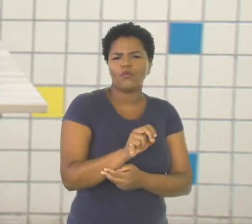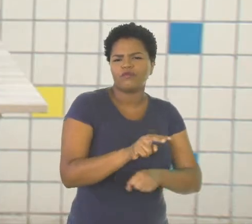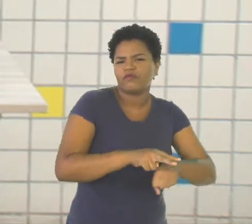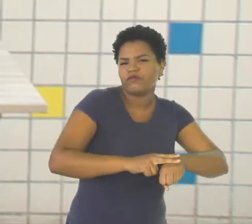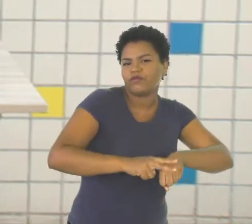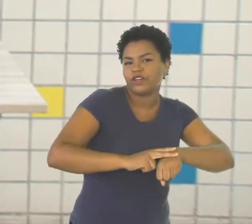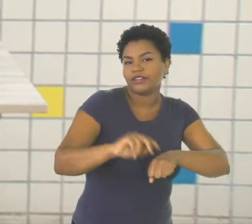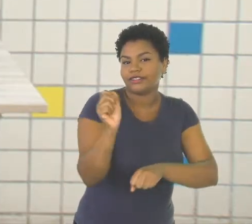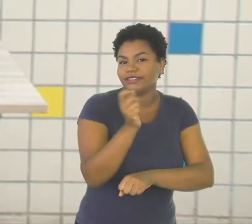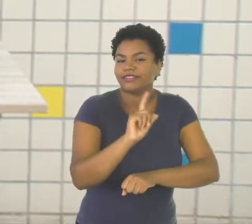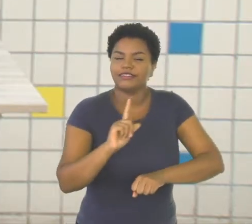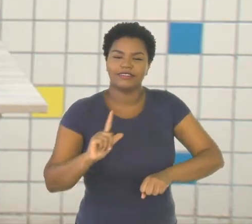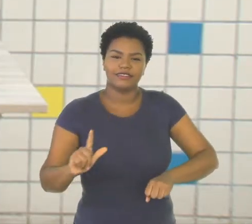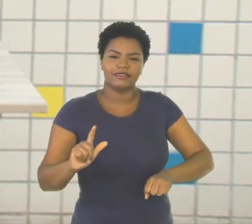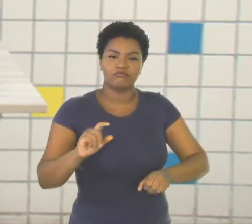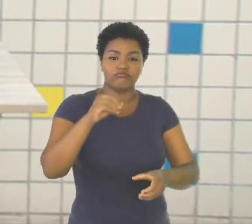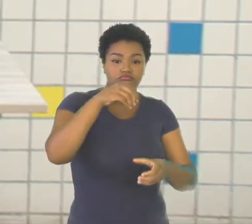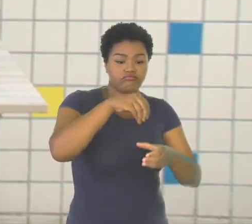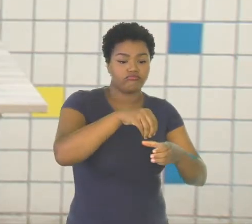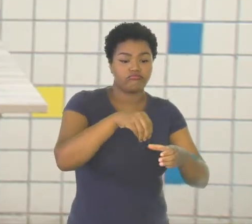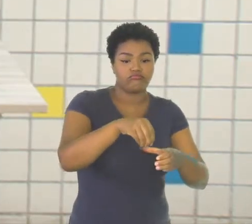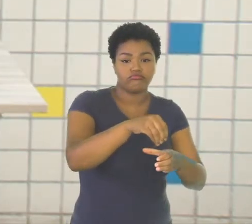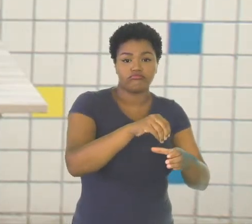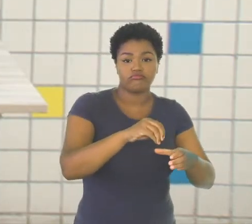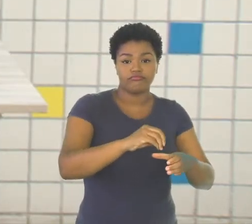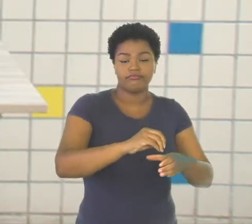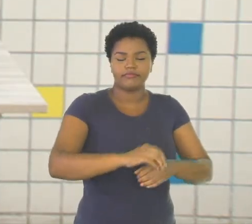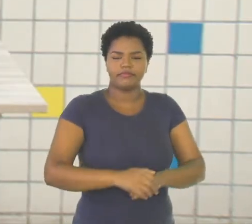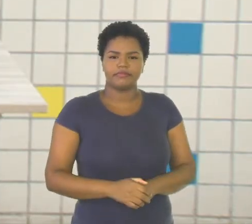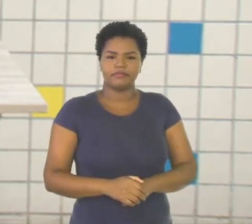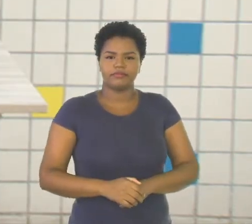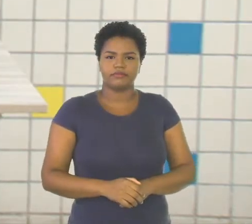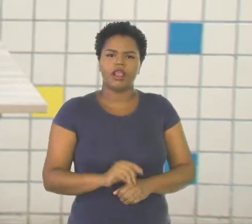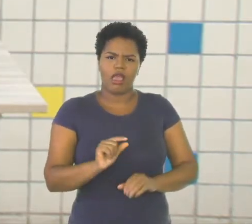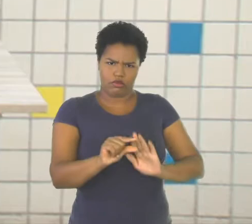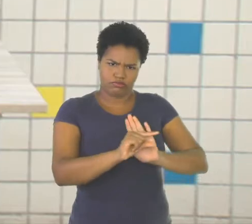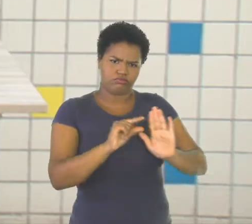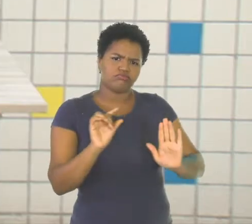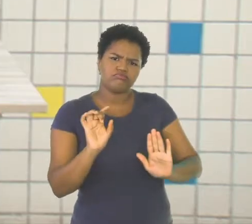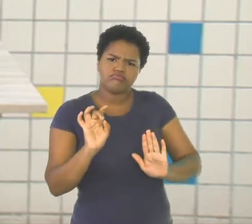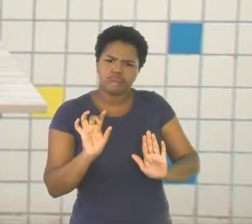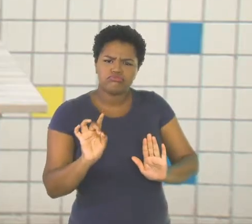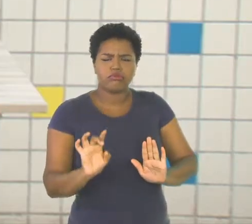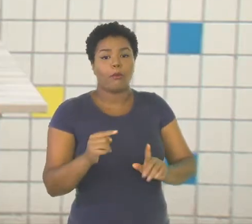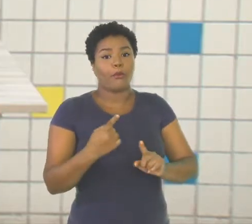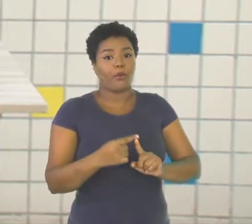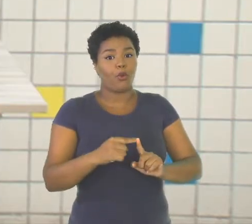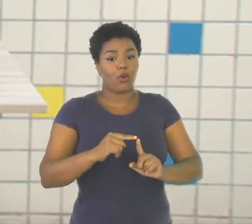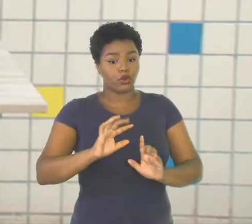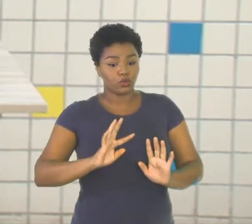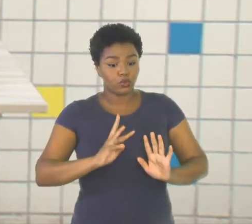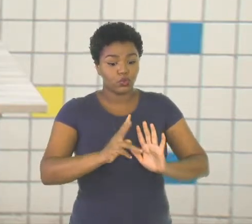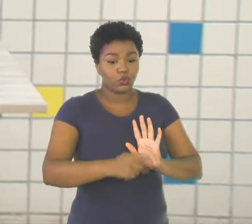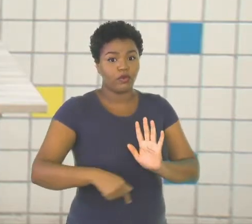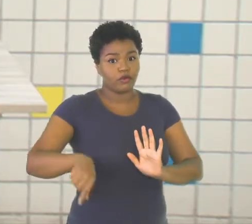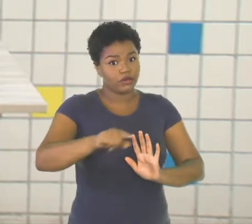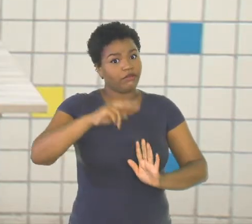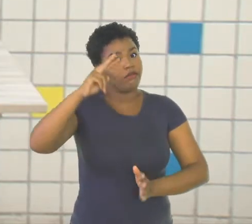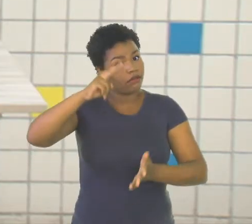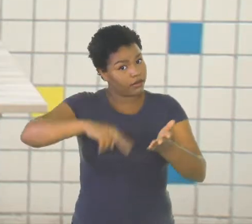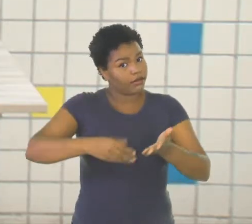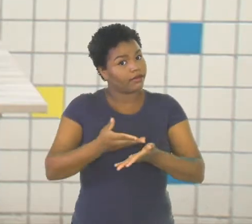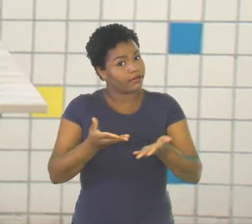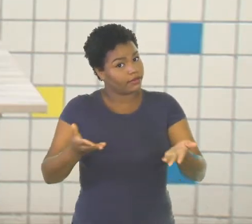e azuis nos ninhos. Esse é só um trechinho, porque o restante você vai ler aí. Procure